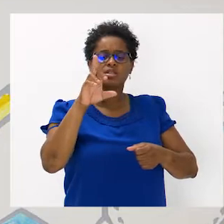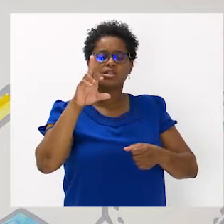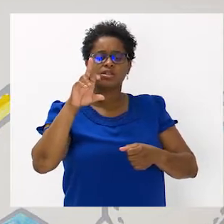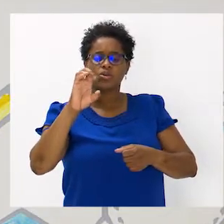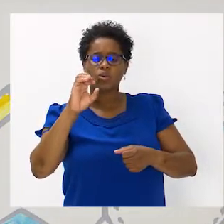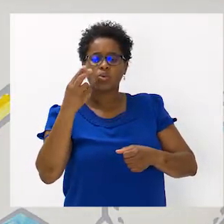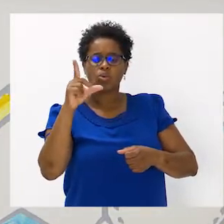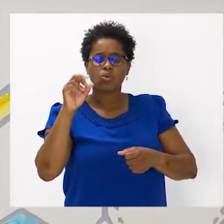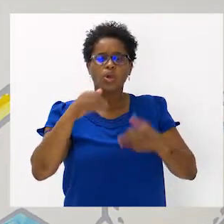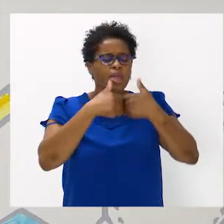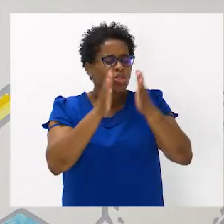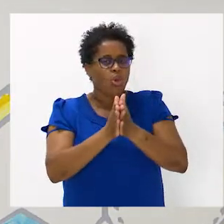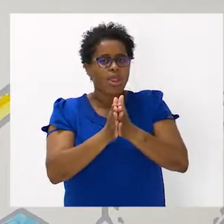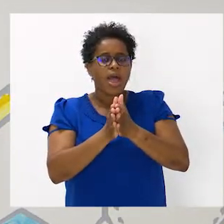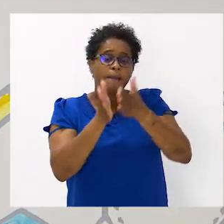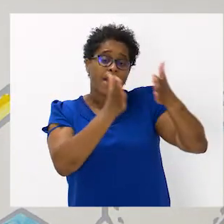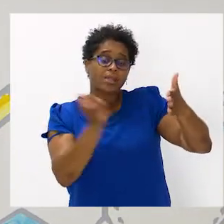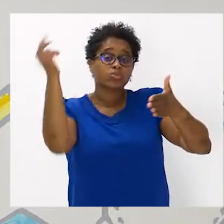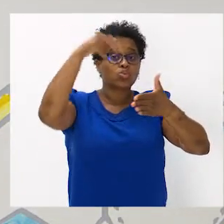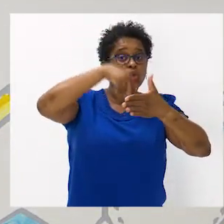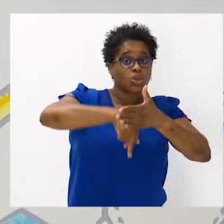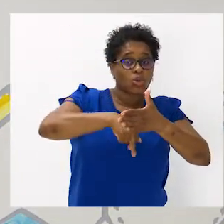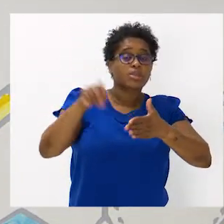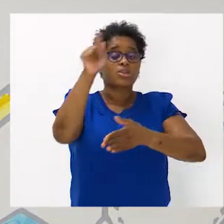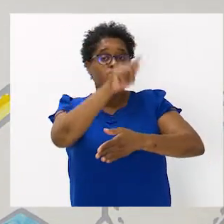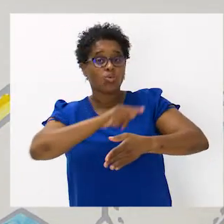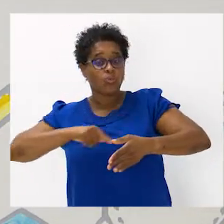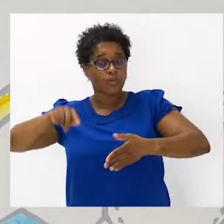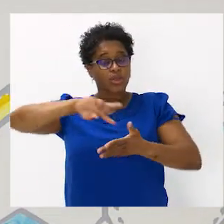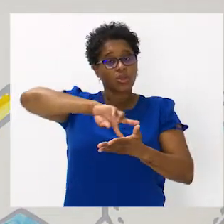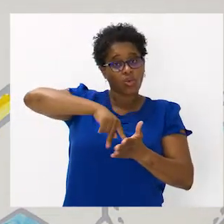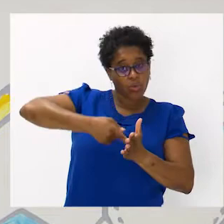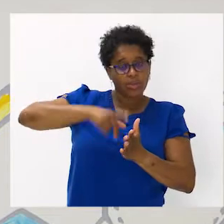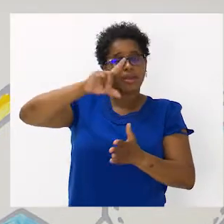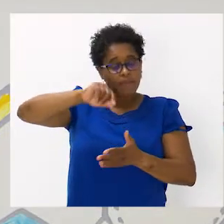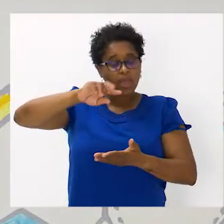interior da circunferência, incluindo a própria